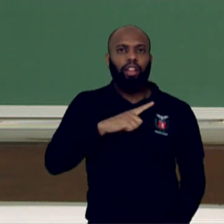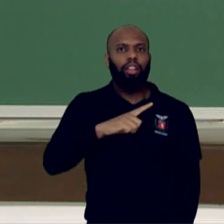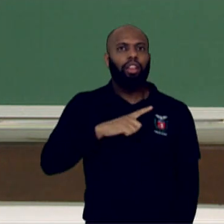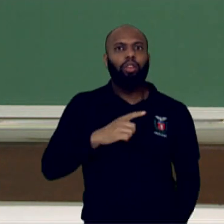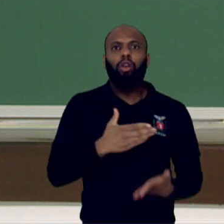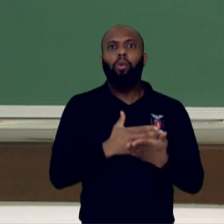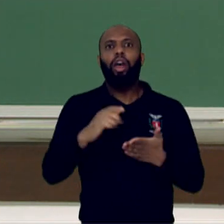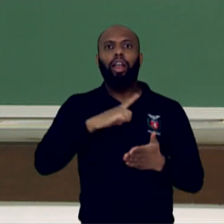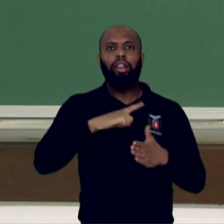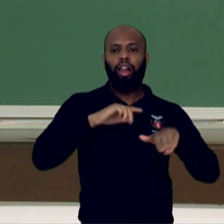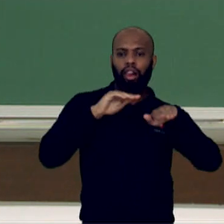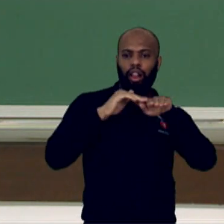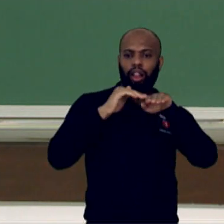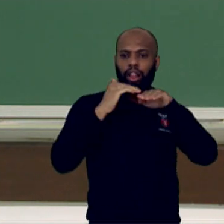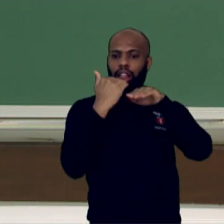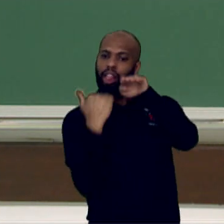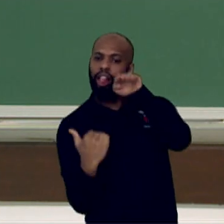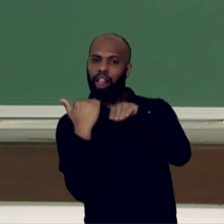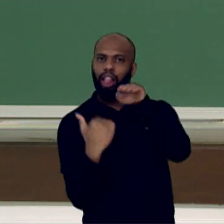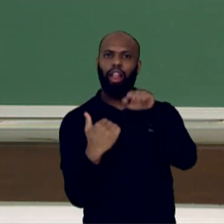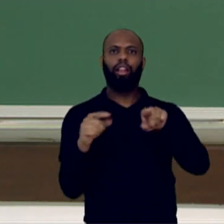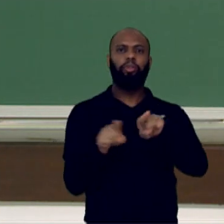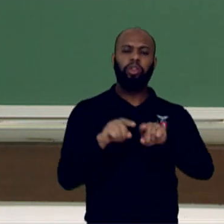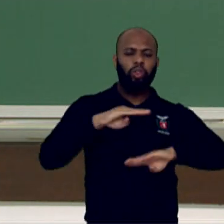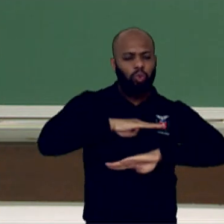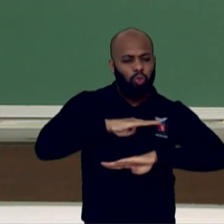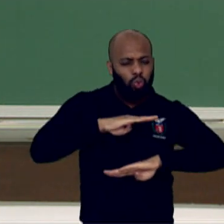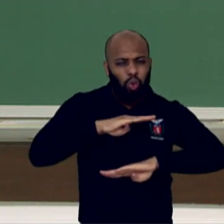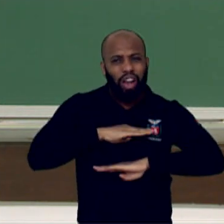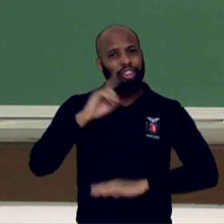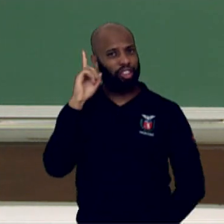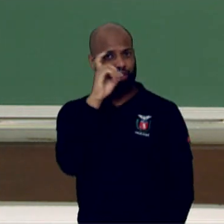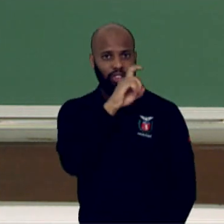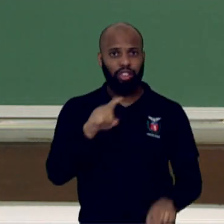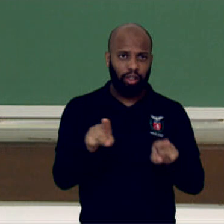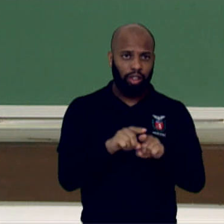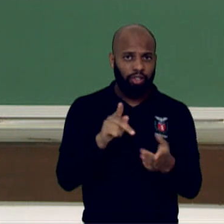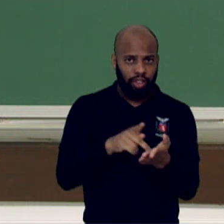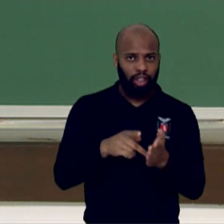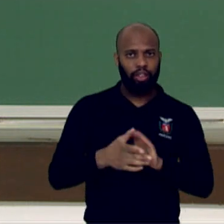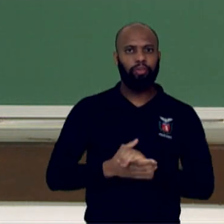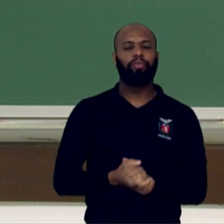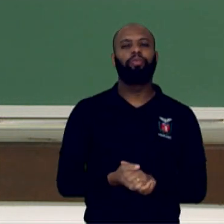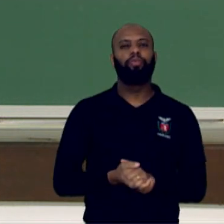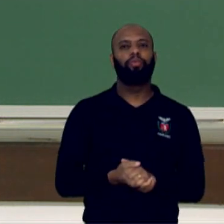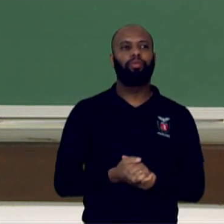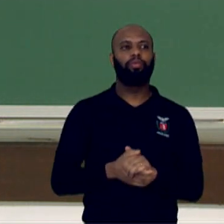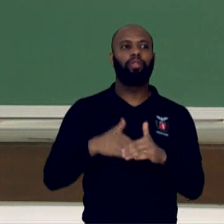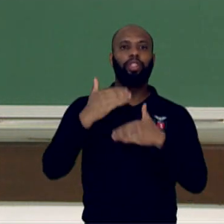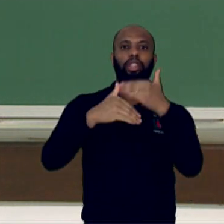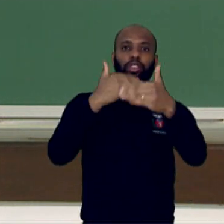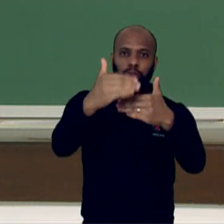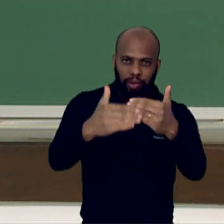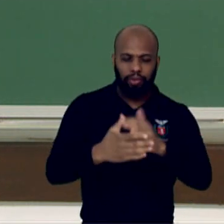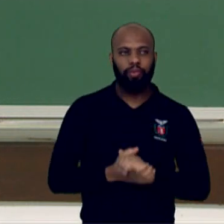um desequilíbrio, uma situação difícil, não é mesmo?